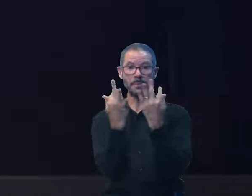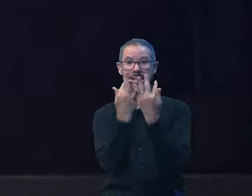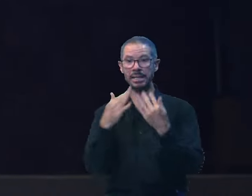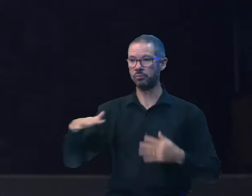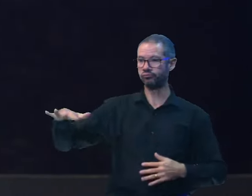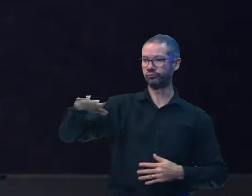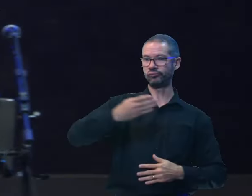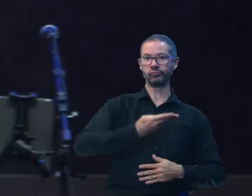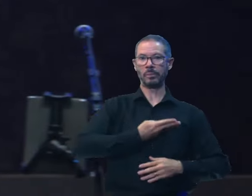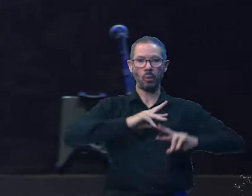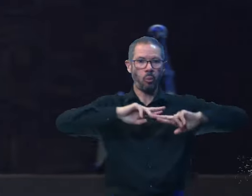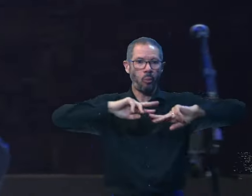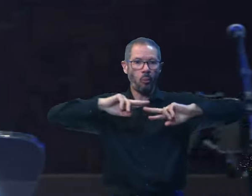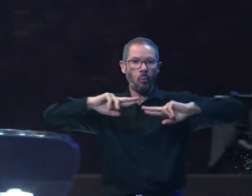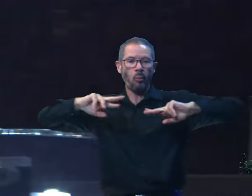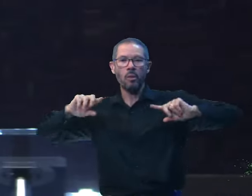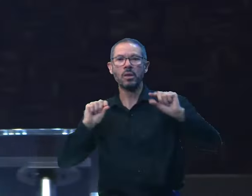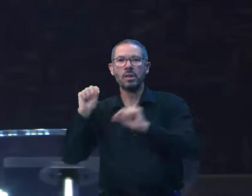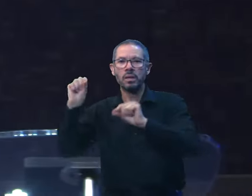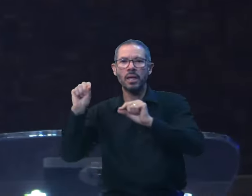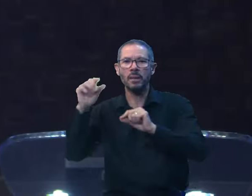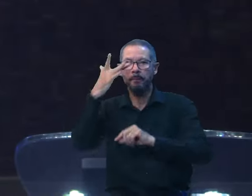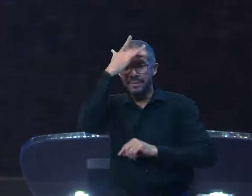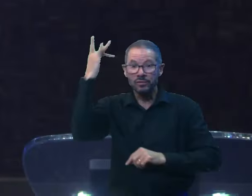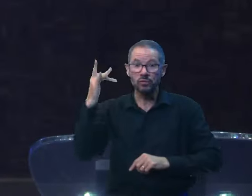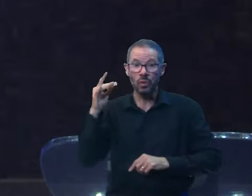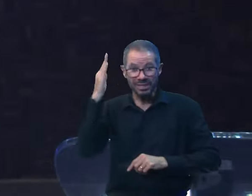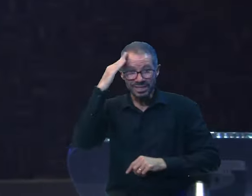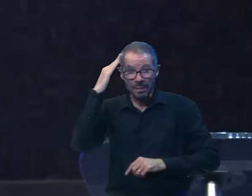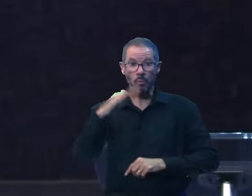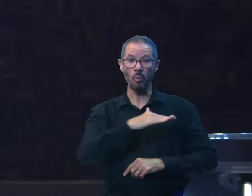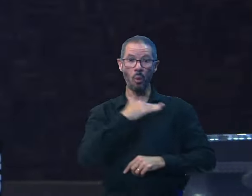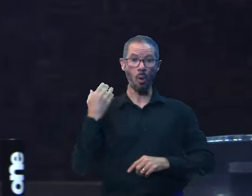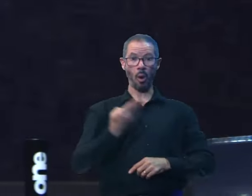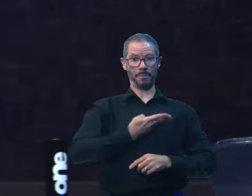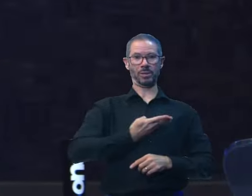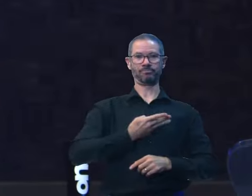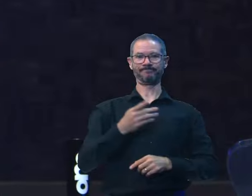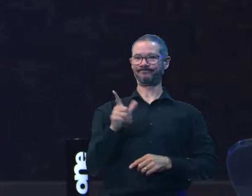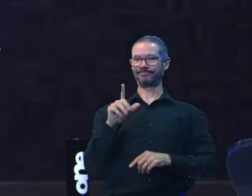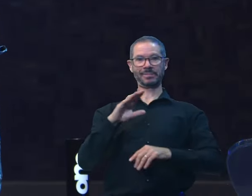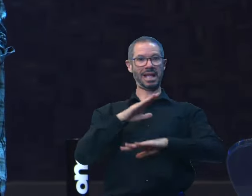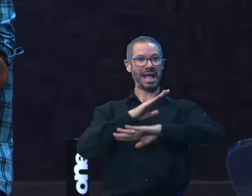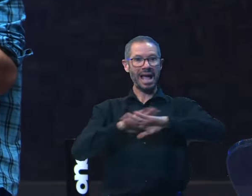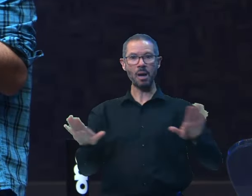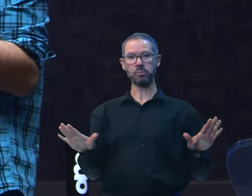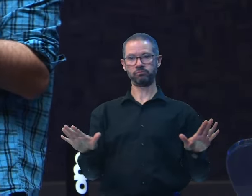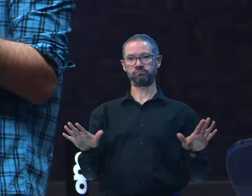redor dele. Quem já perdeu alguém sabe o que é isso. De repente não tem mais.